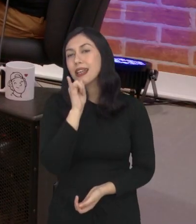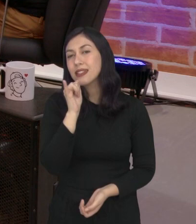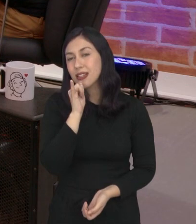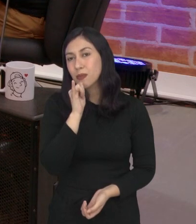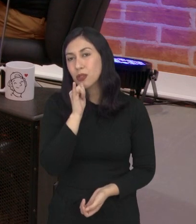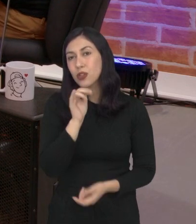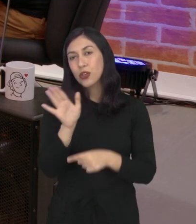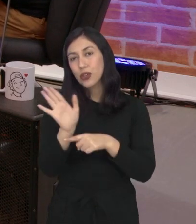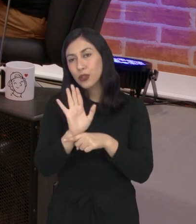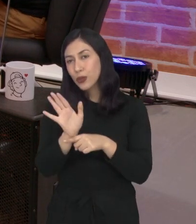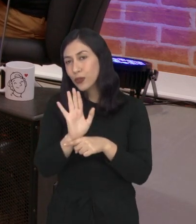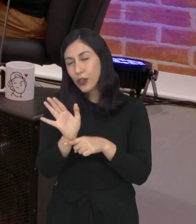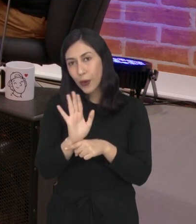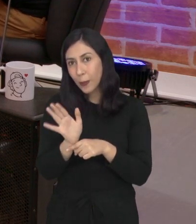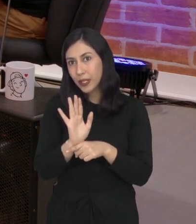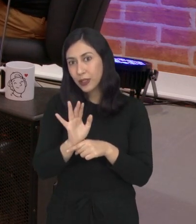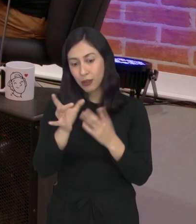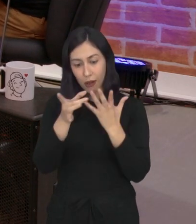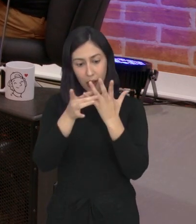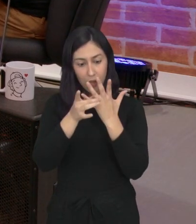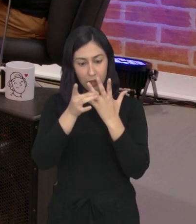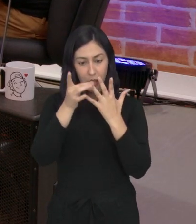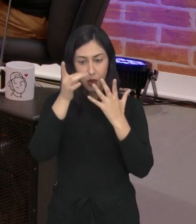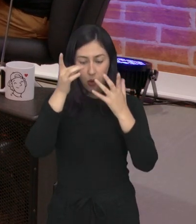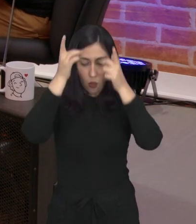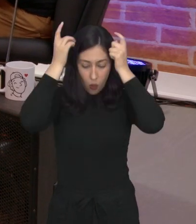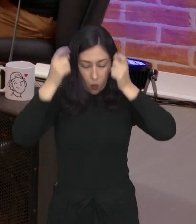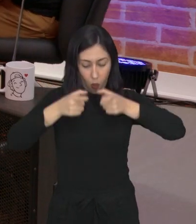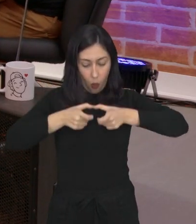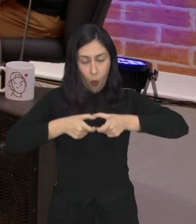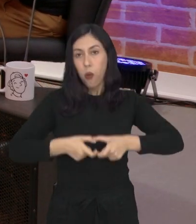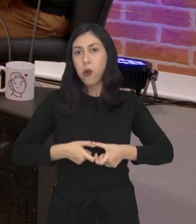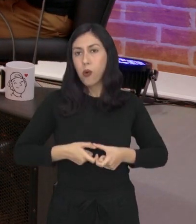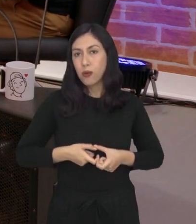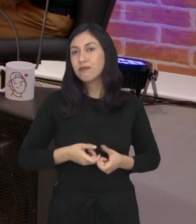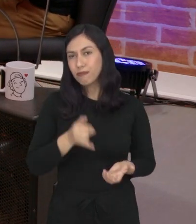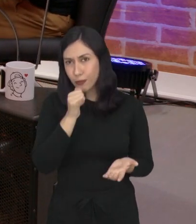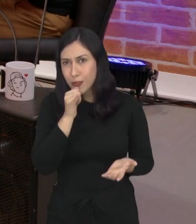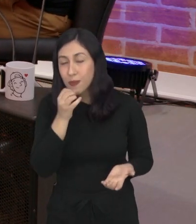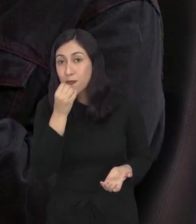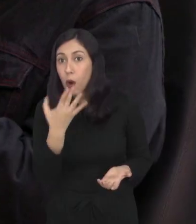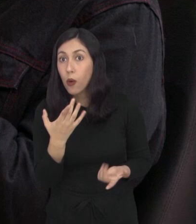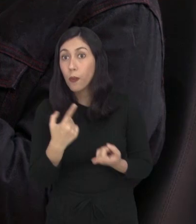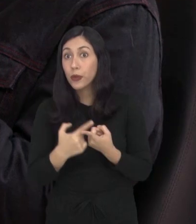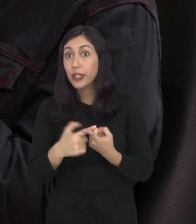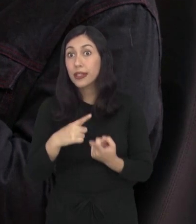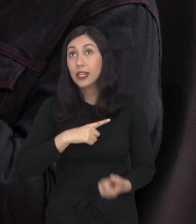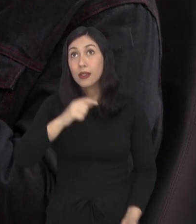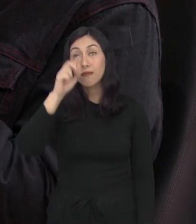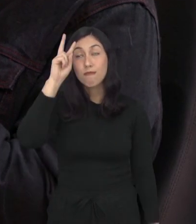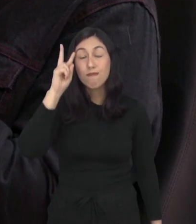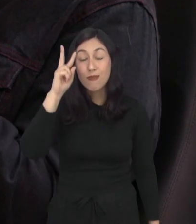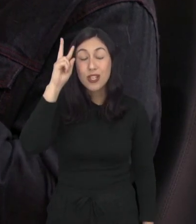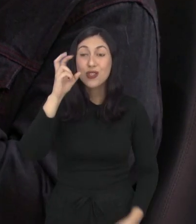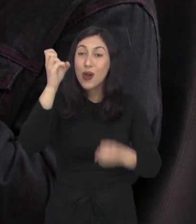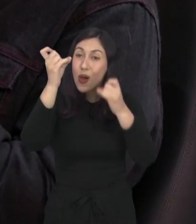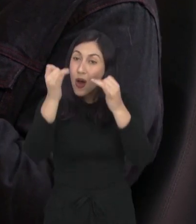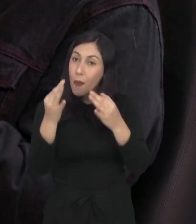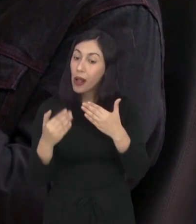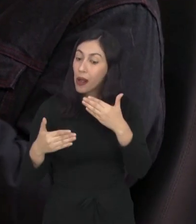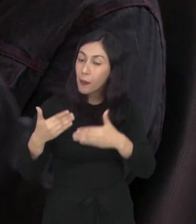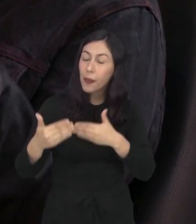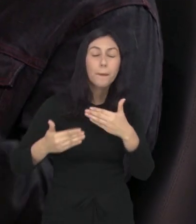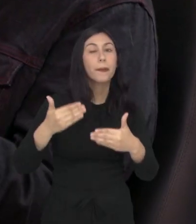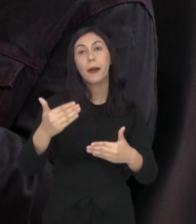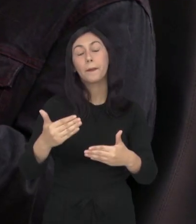pra você. Tem uma história e você tá vivendo aquela história. Agora, se for levar pra essa questão, eu não sei se é